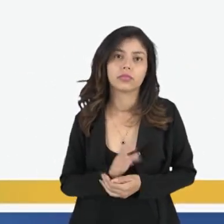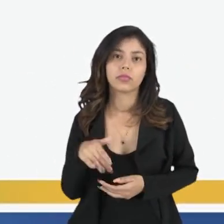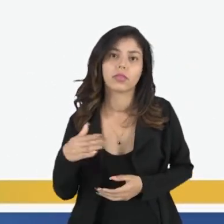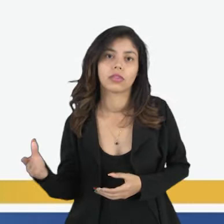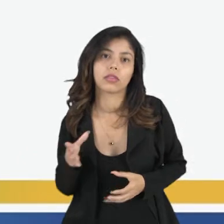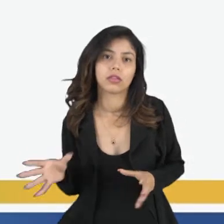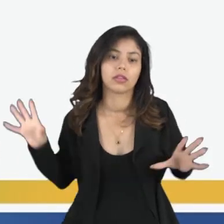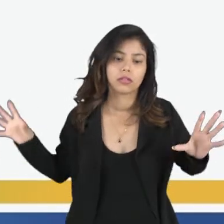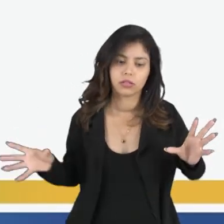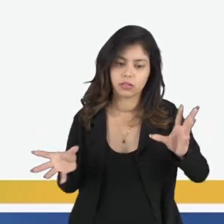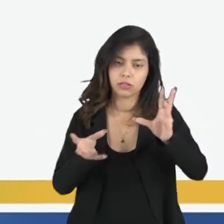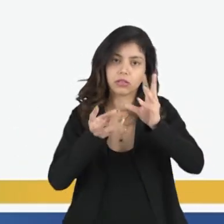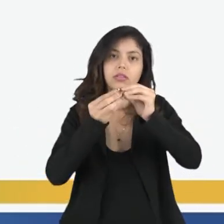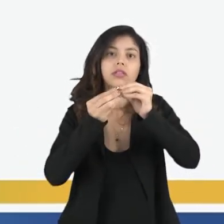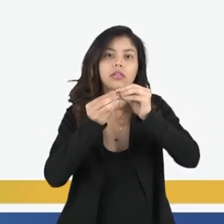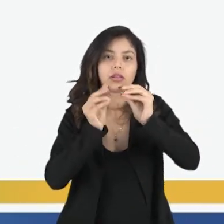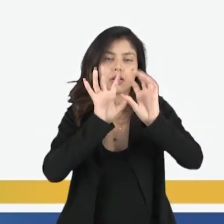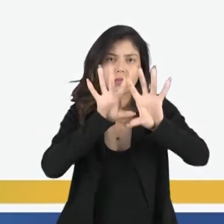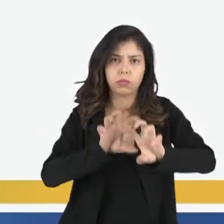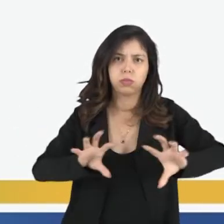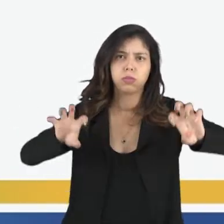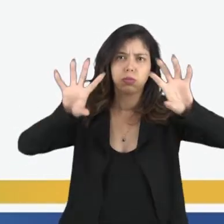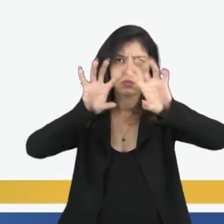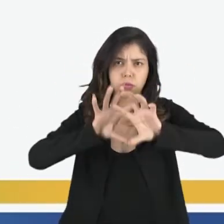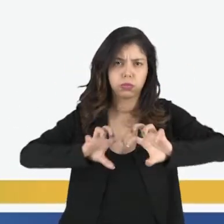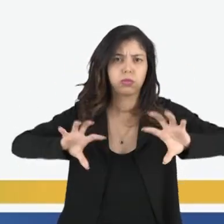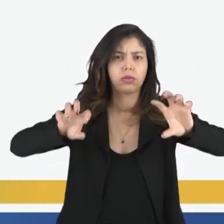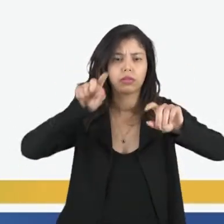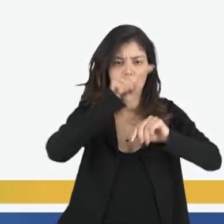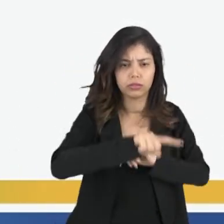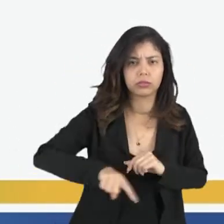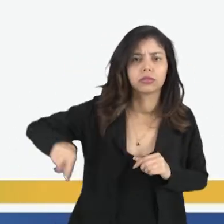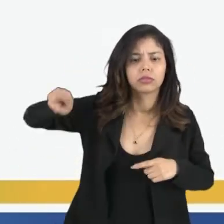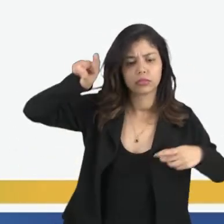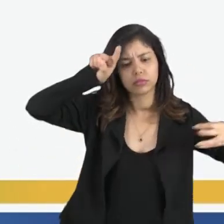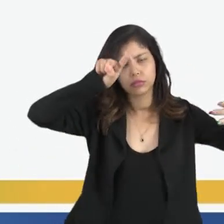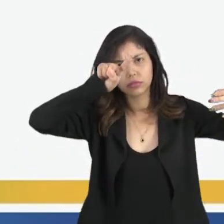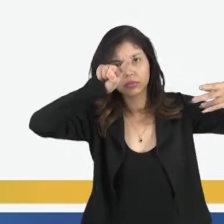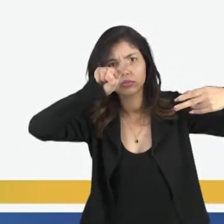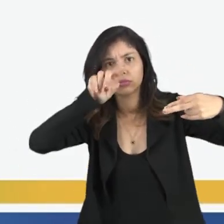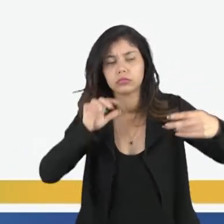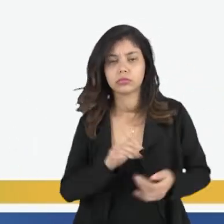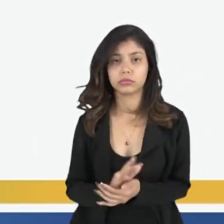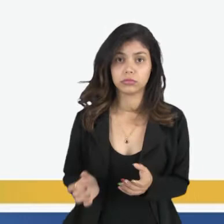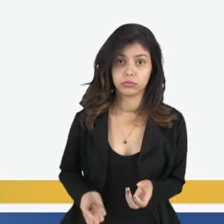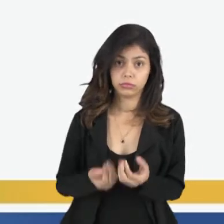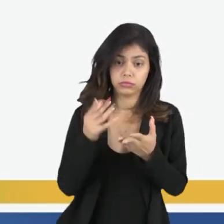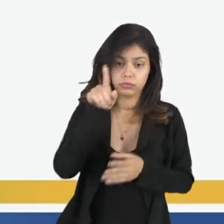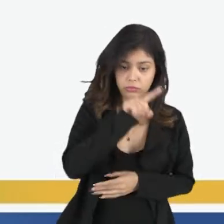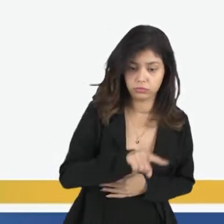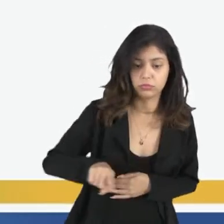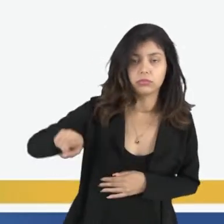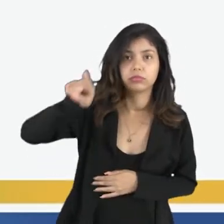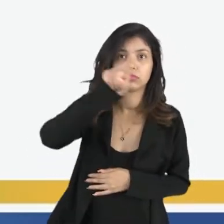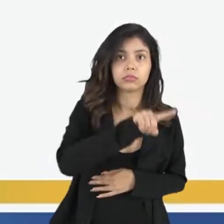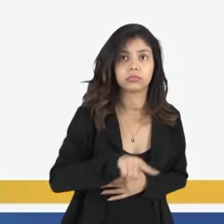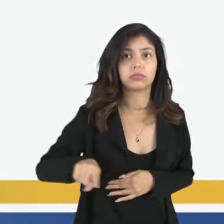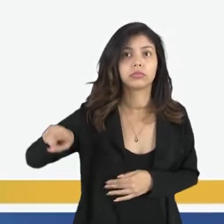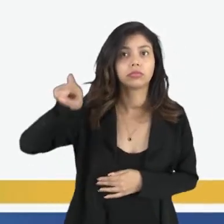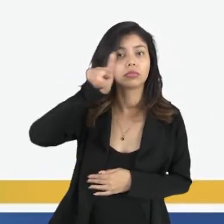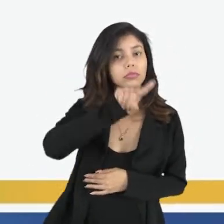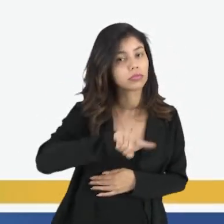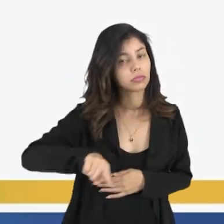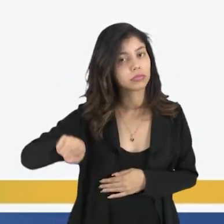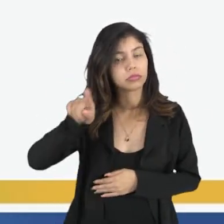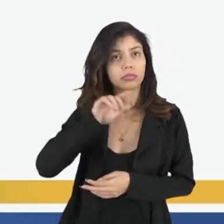quando se coloca esse vapor dentro da esfera, ela vai gerar uma rotação